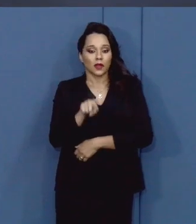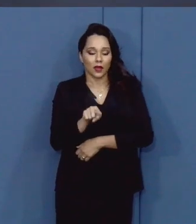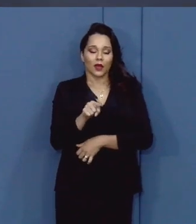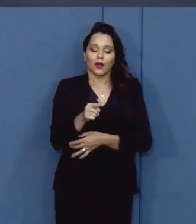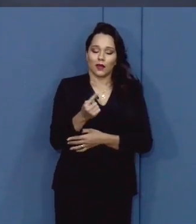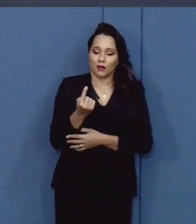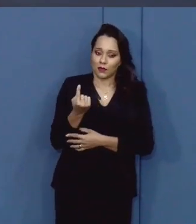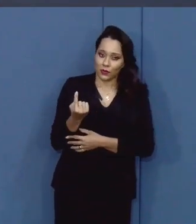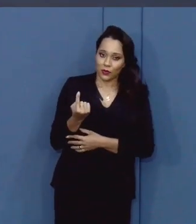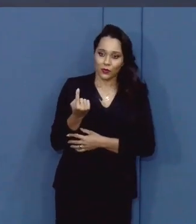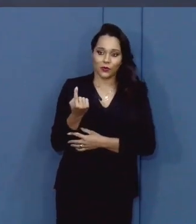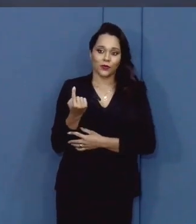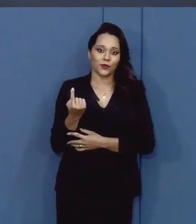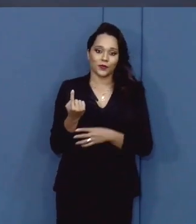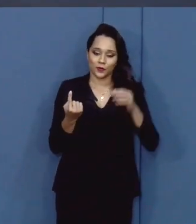um dos